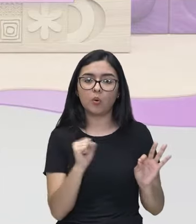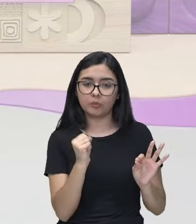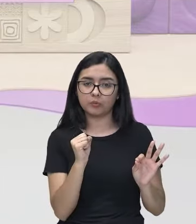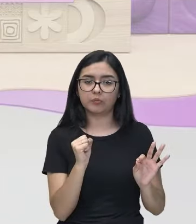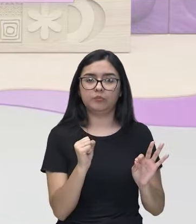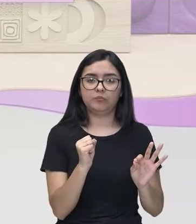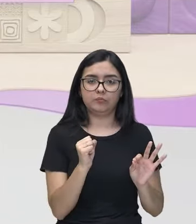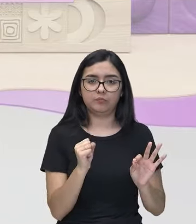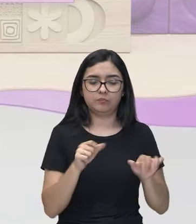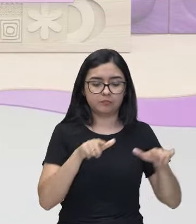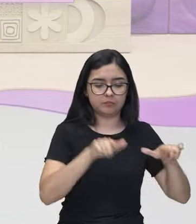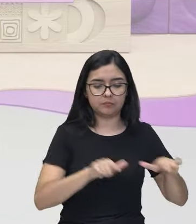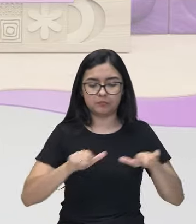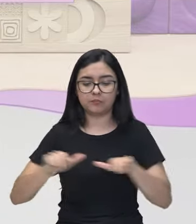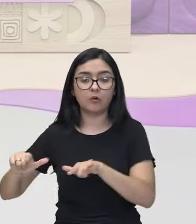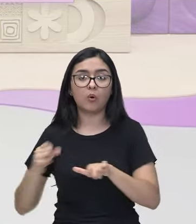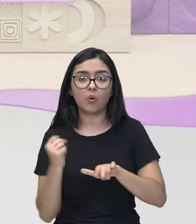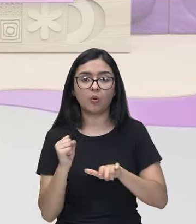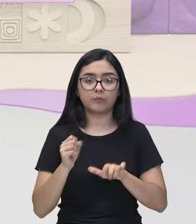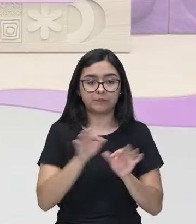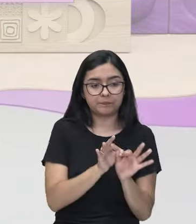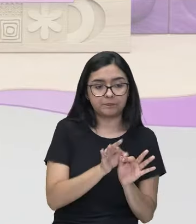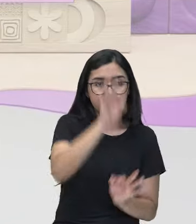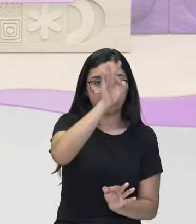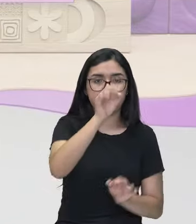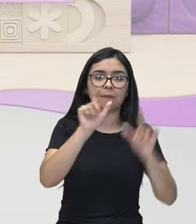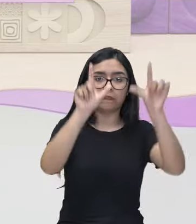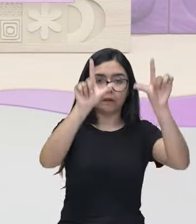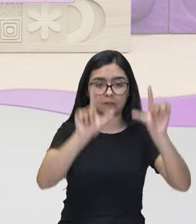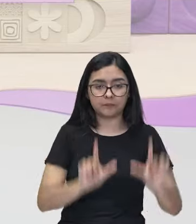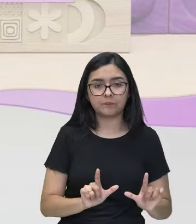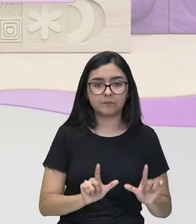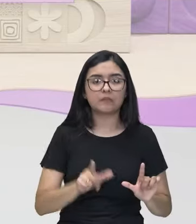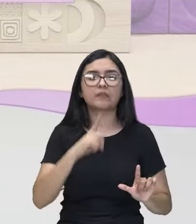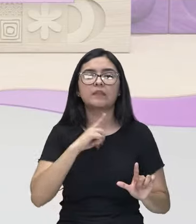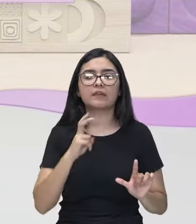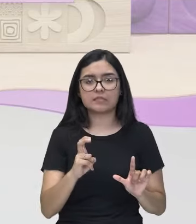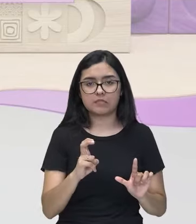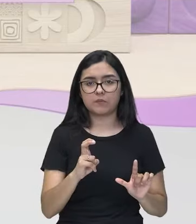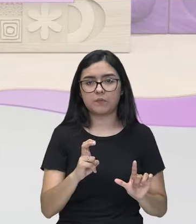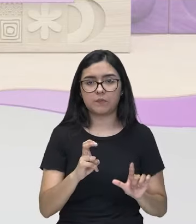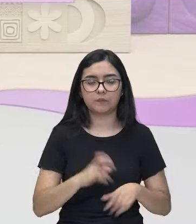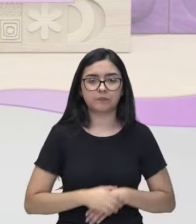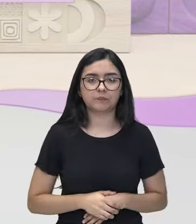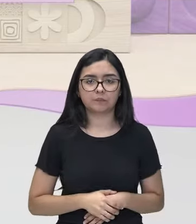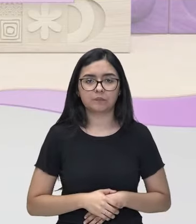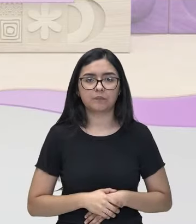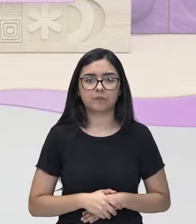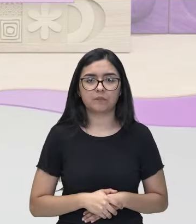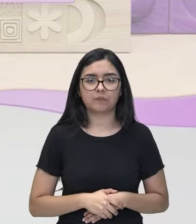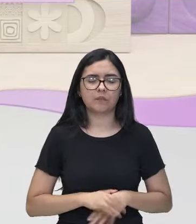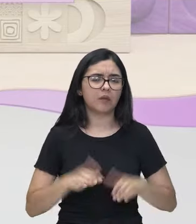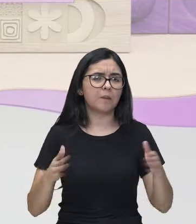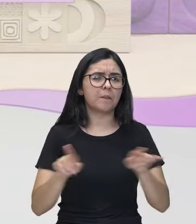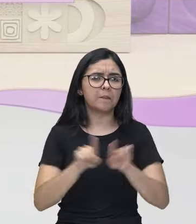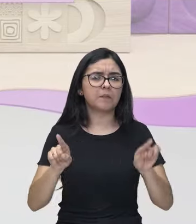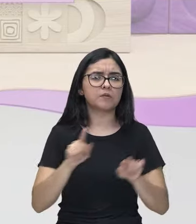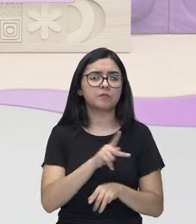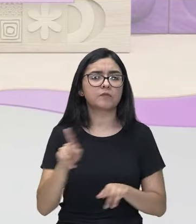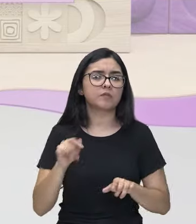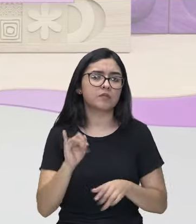lajotas, certo? E na vertical, ó, nós temos aí, ó, 5 lajotas. E aí você pode dizer, professor, mas se eu